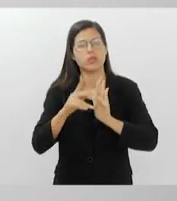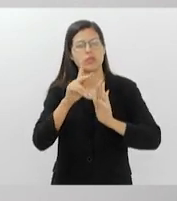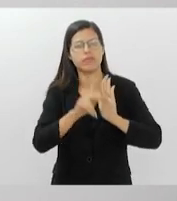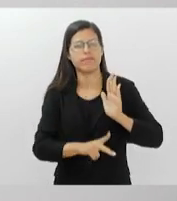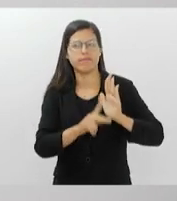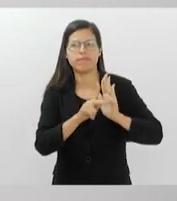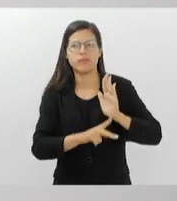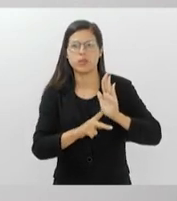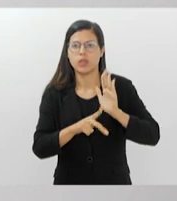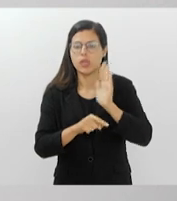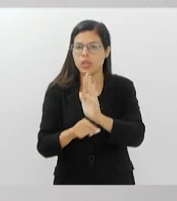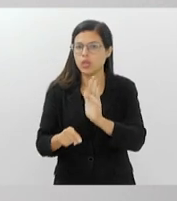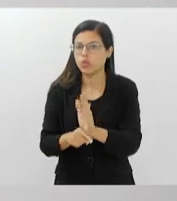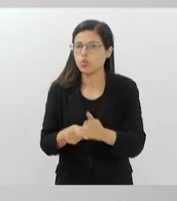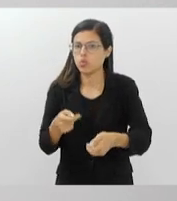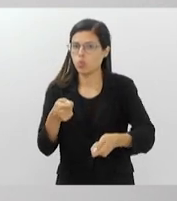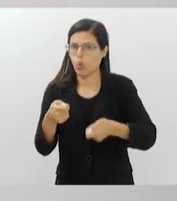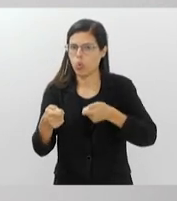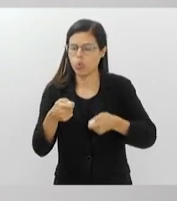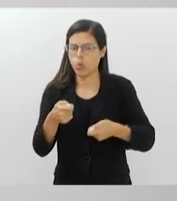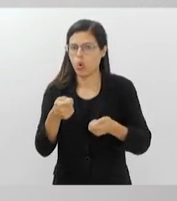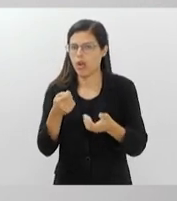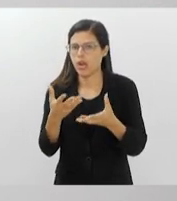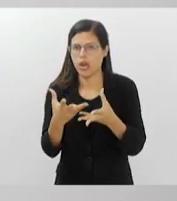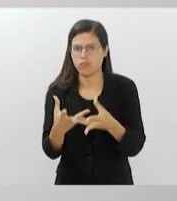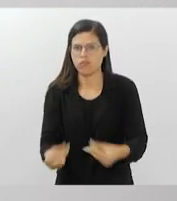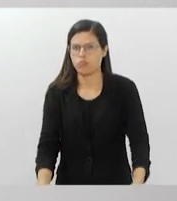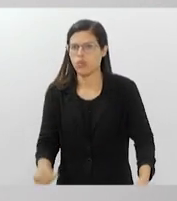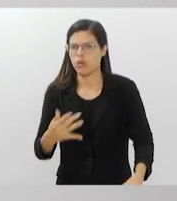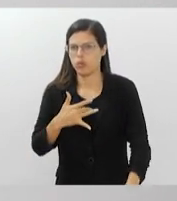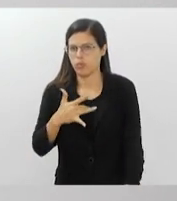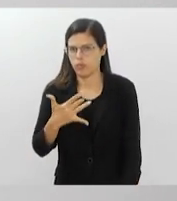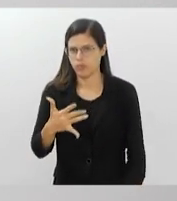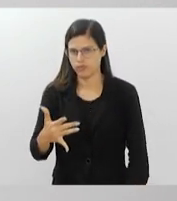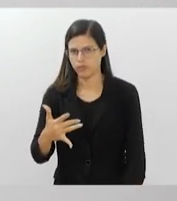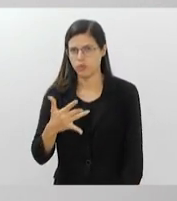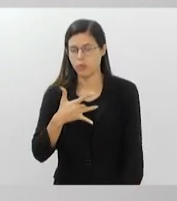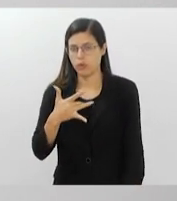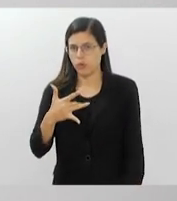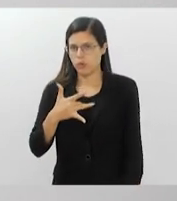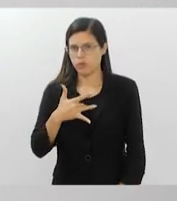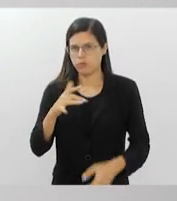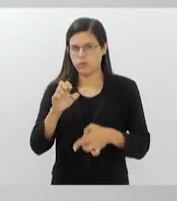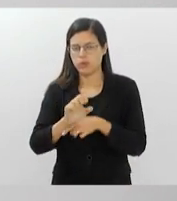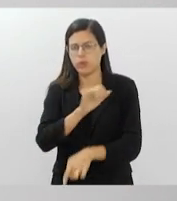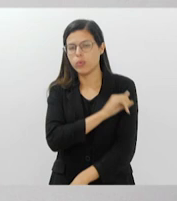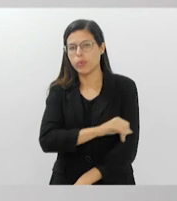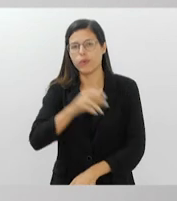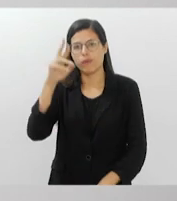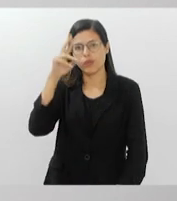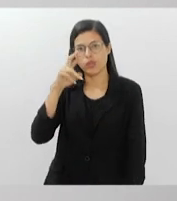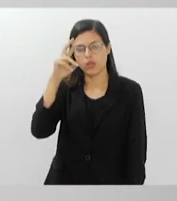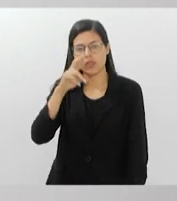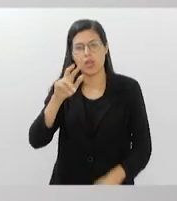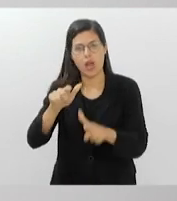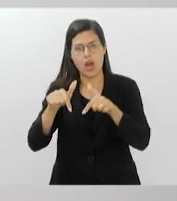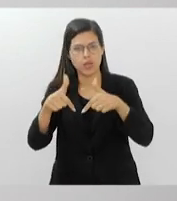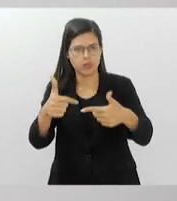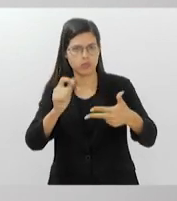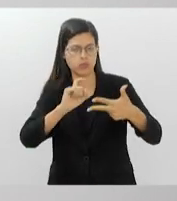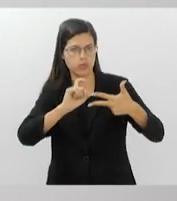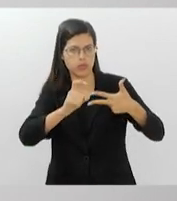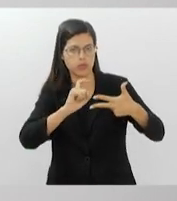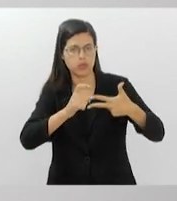contribuem para o controle e eliminação da tuberculose no estado do Rio de Janeiro fiscalizar as ações do executivo